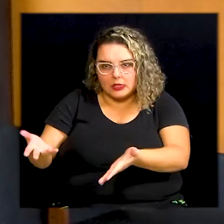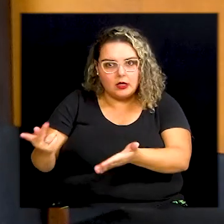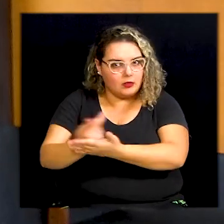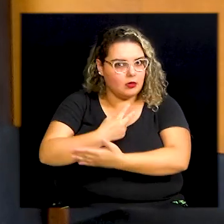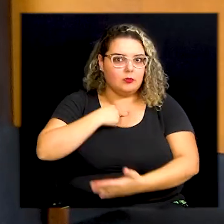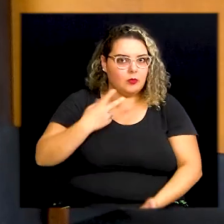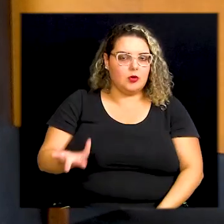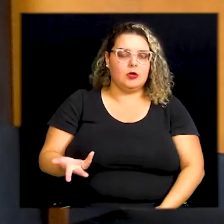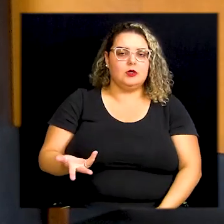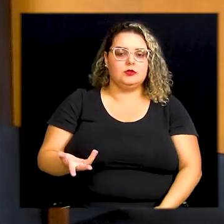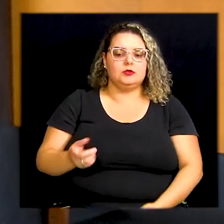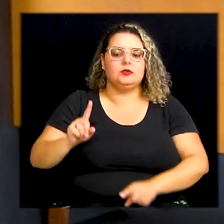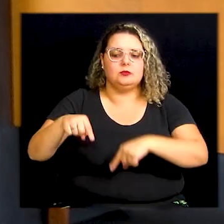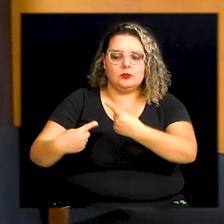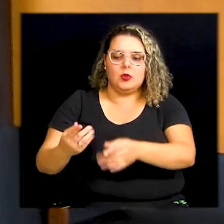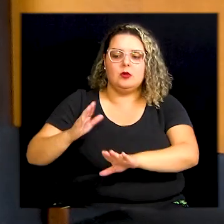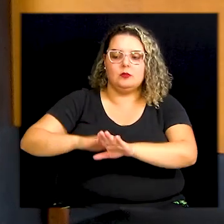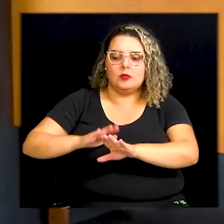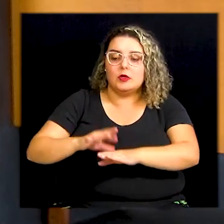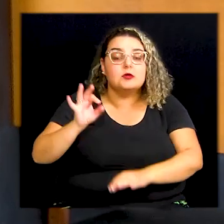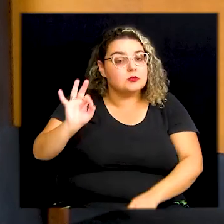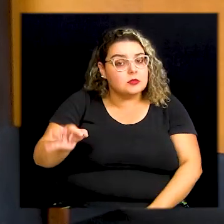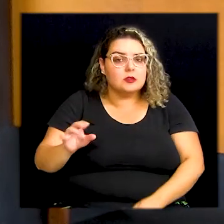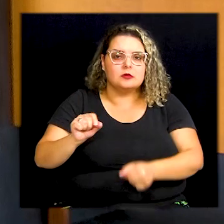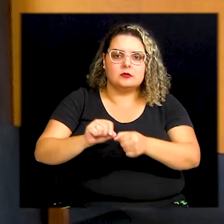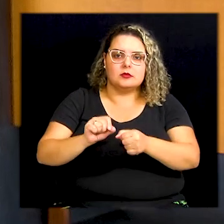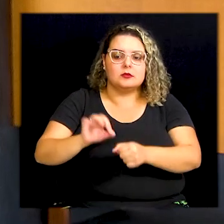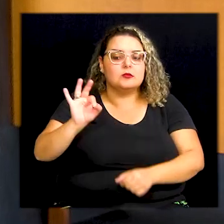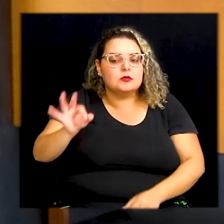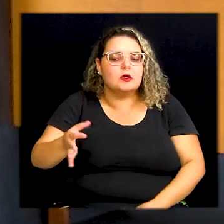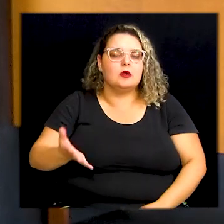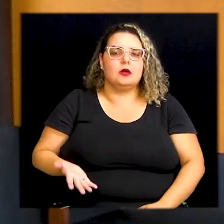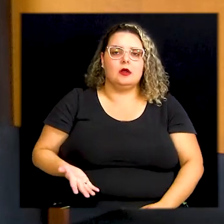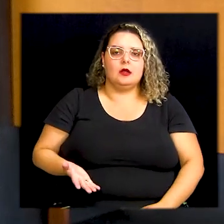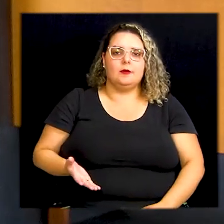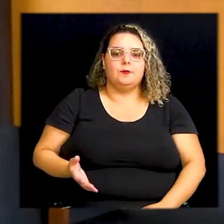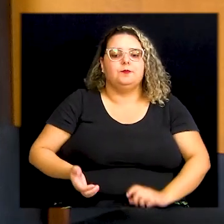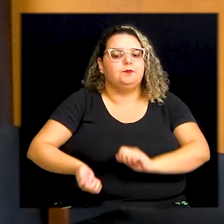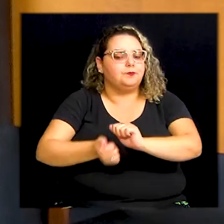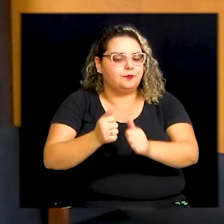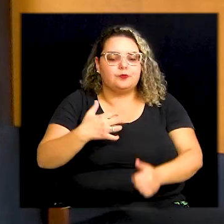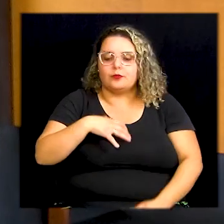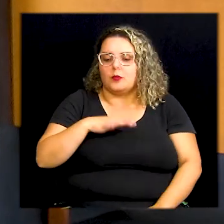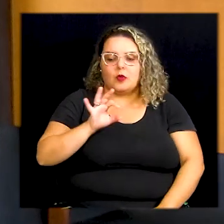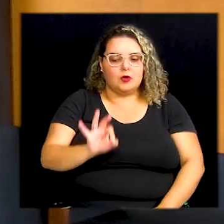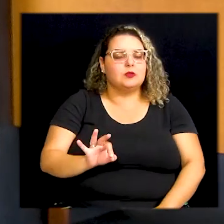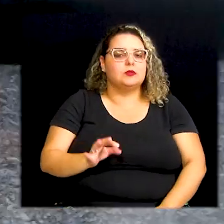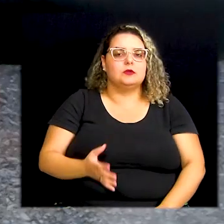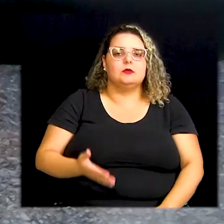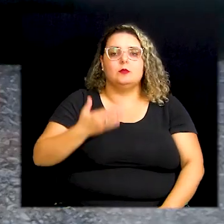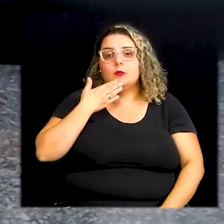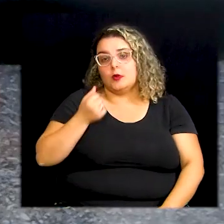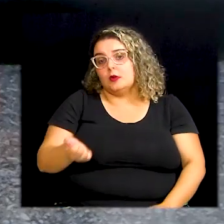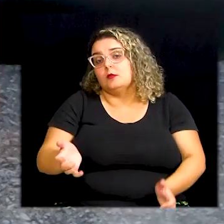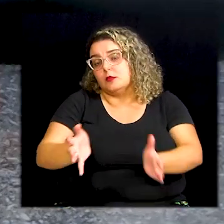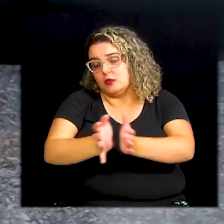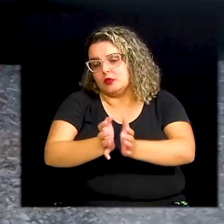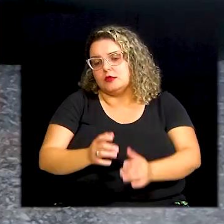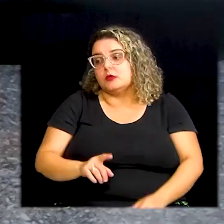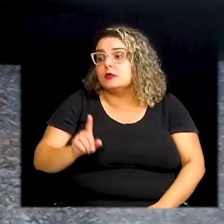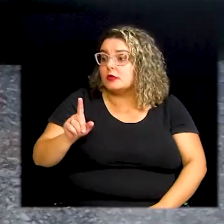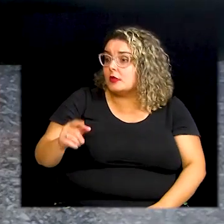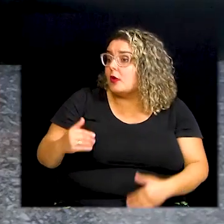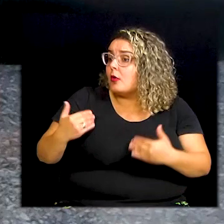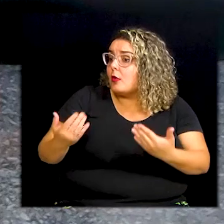pro próximo ato ali e fazer o jogo acontecer da maneira que for melhor pro time.